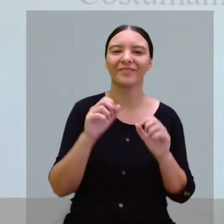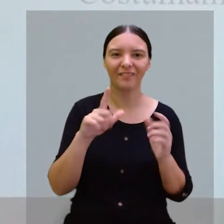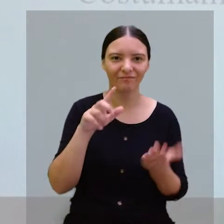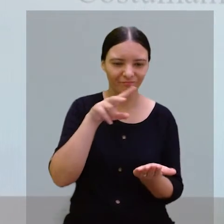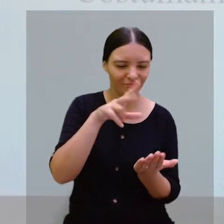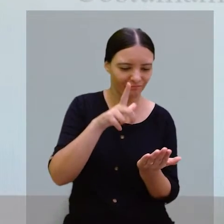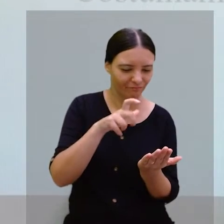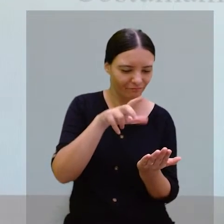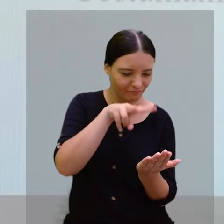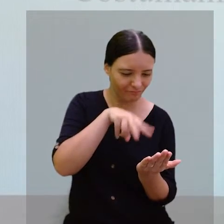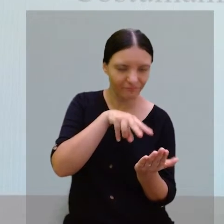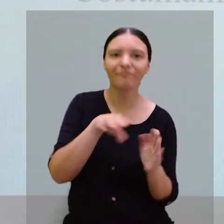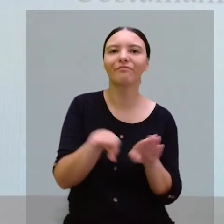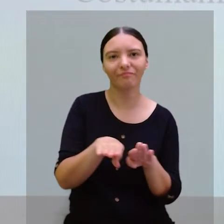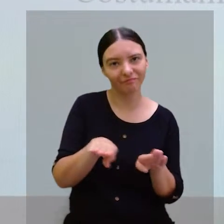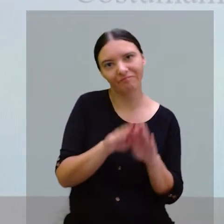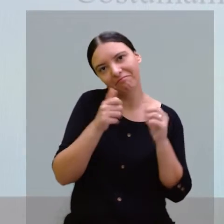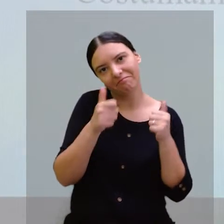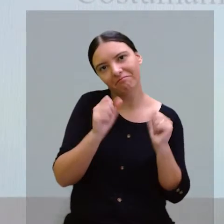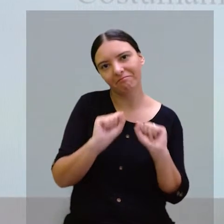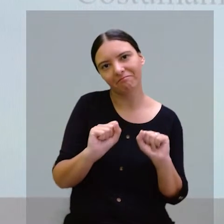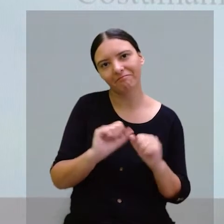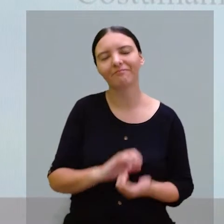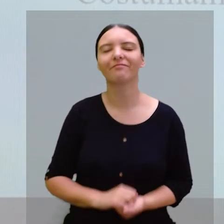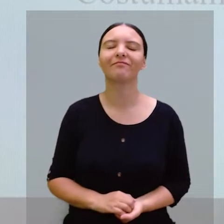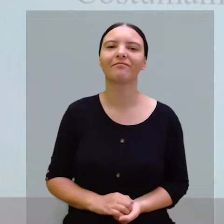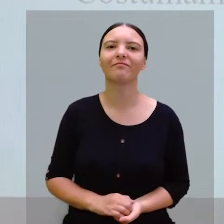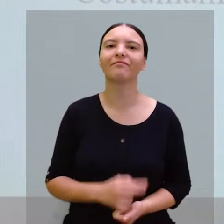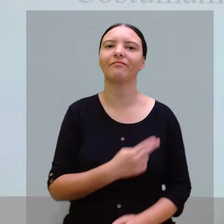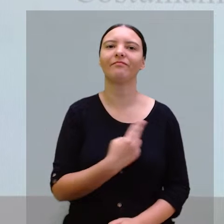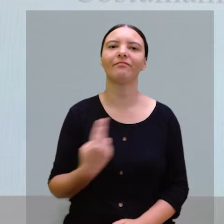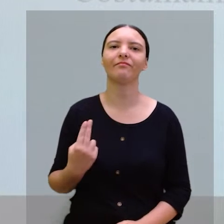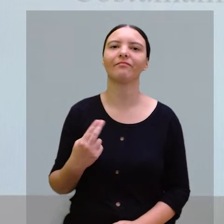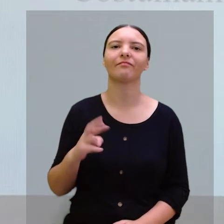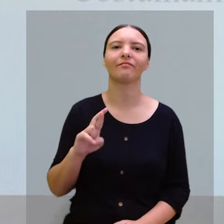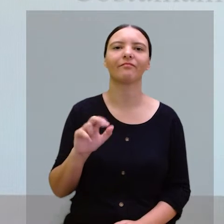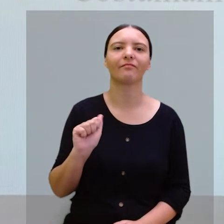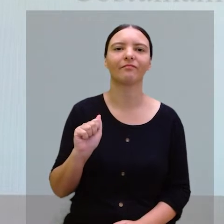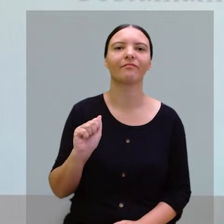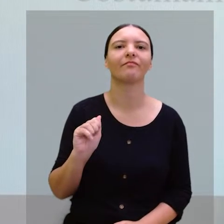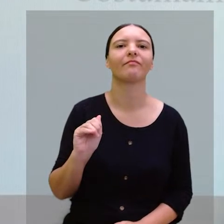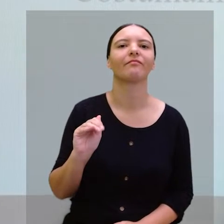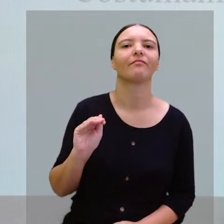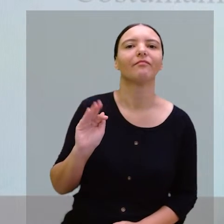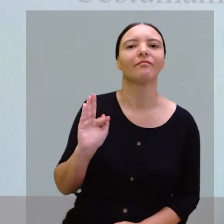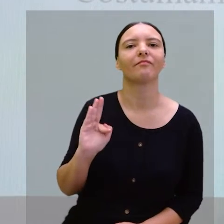né? Também vale a pena. Então, meu nome é Rafael.